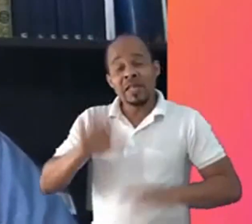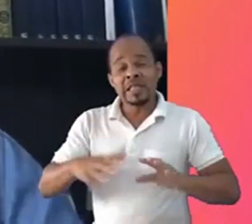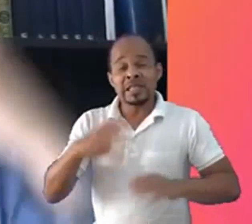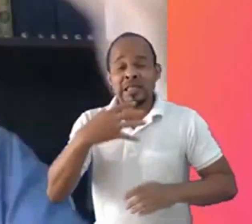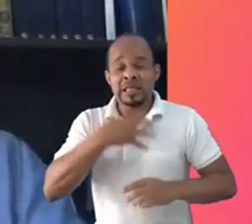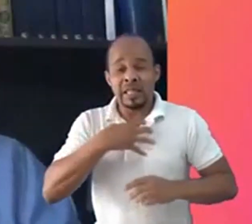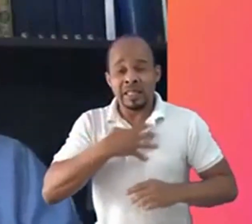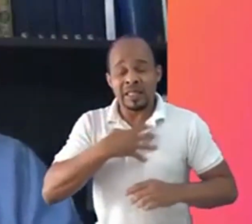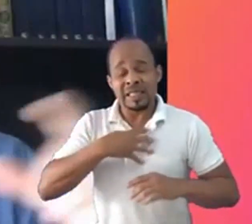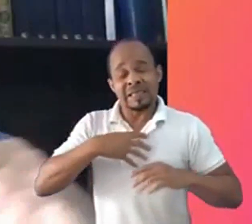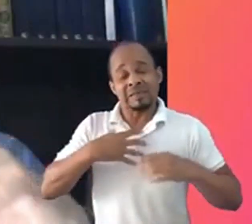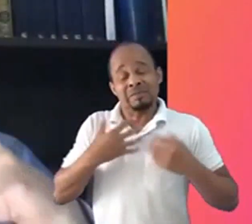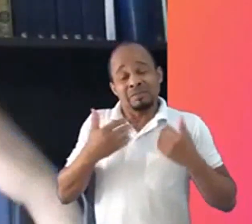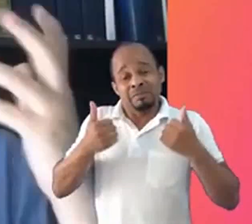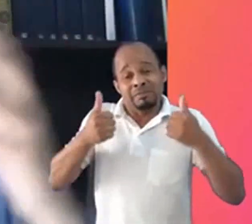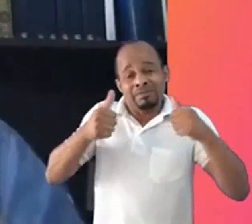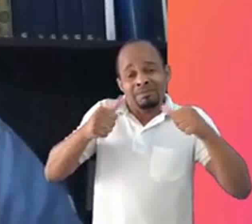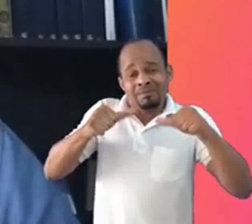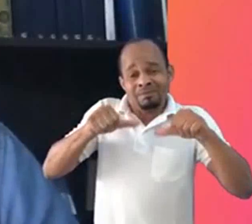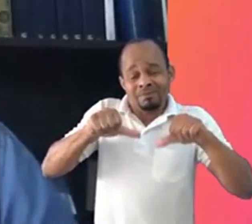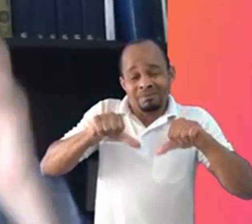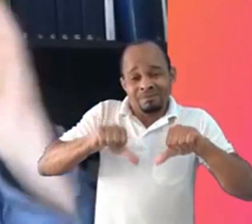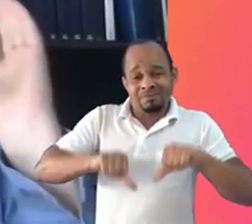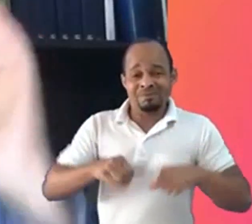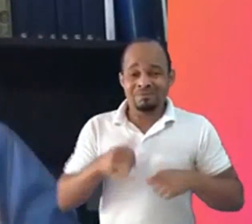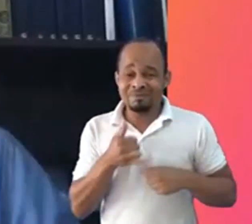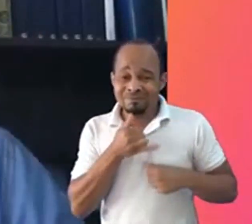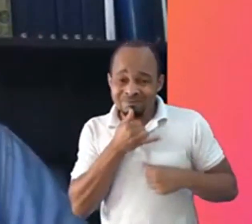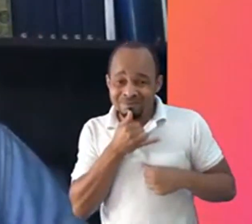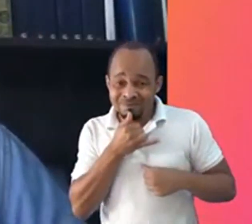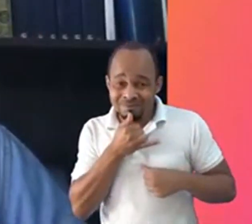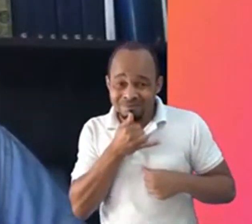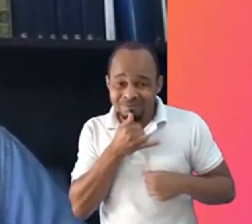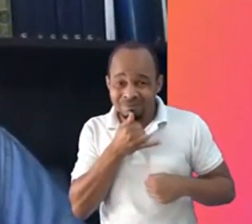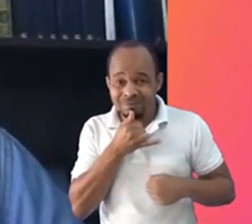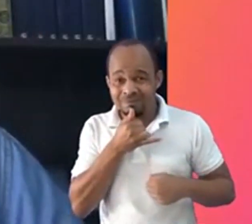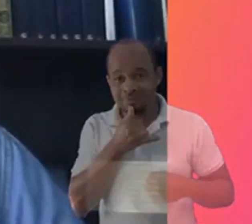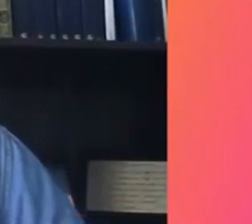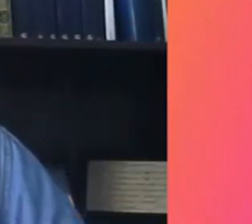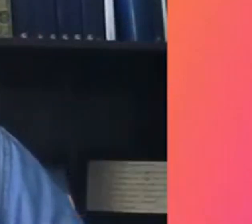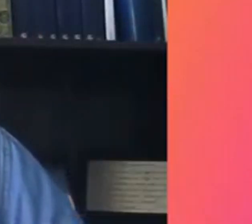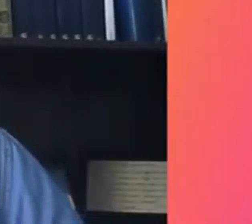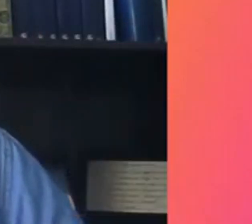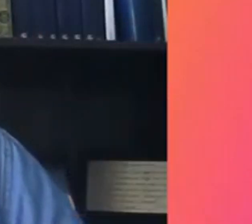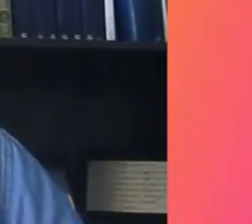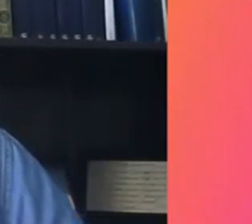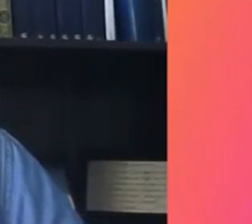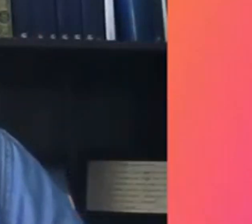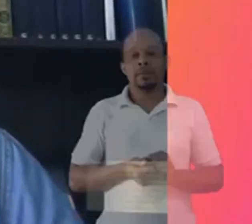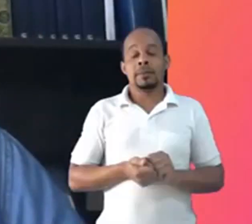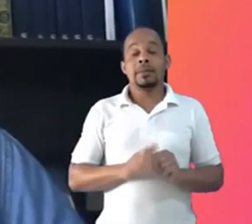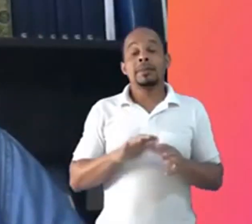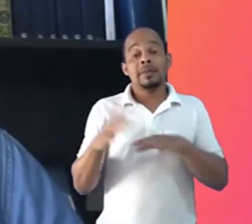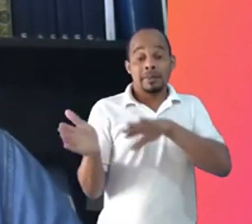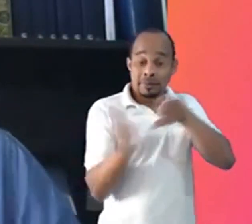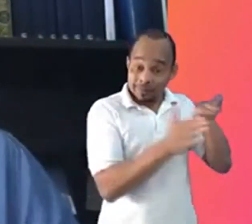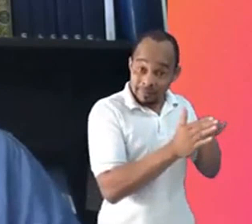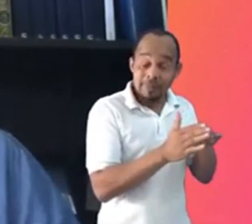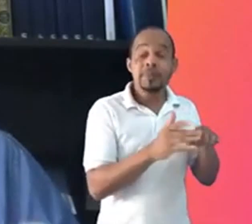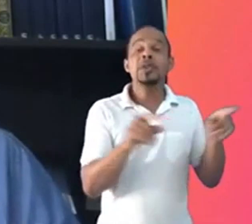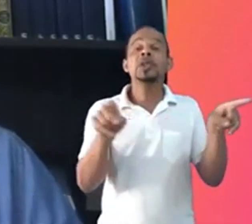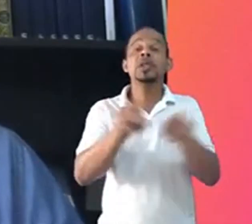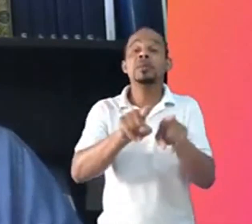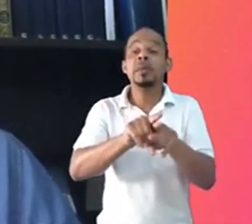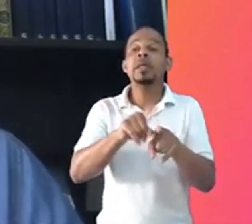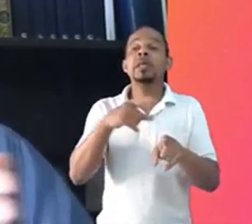melhor com o curso, com essa nova vida, né? Ou simplesmente passar uma bad vibe que você pode estar, né?